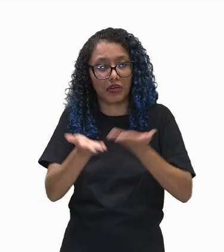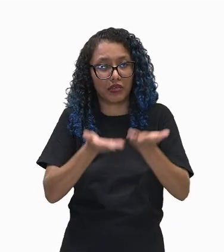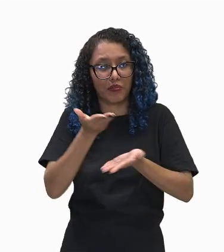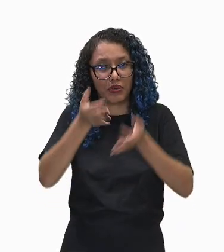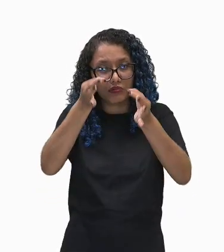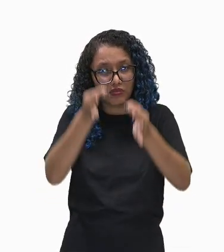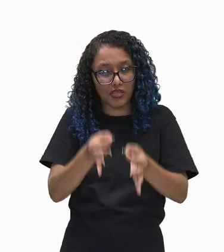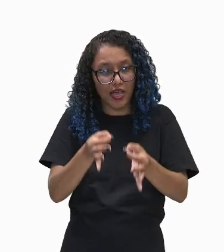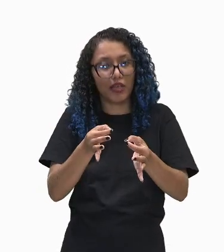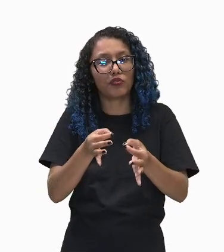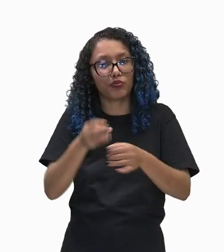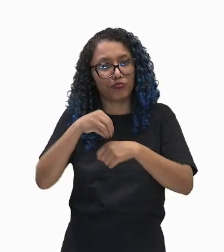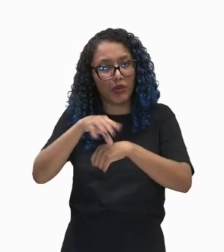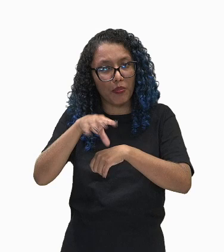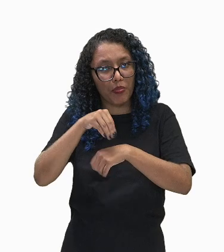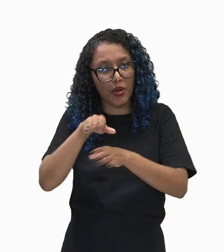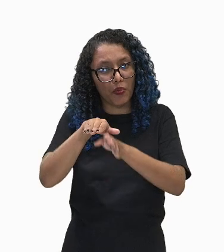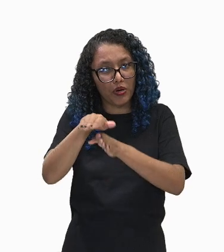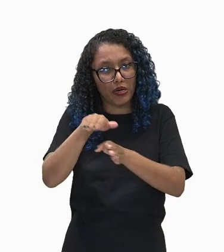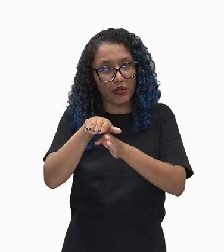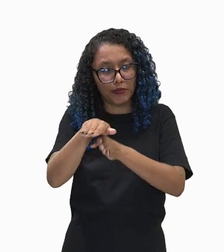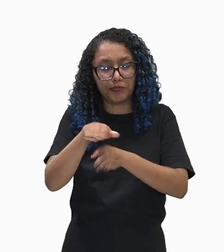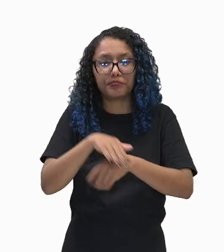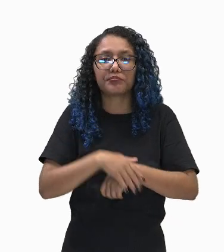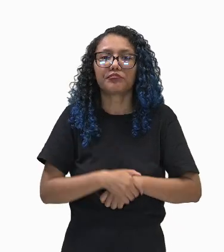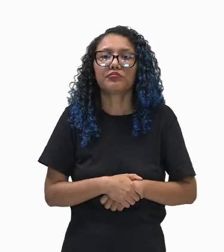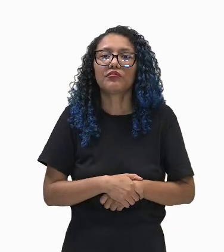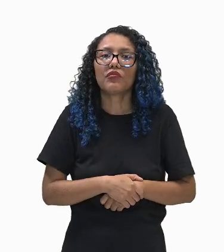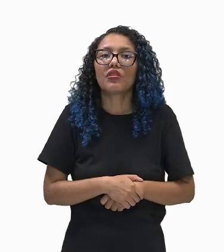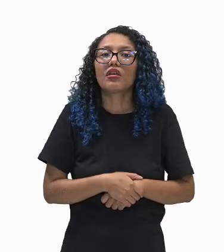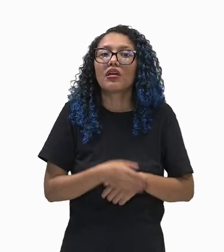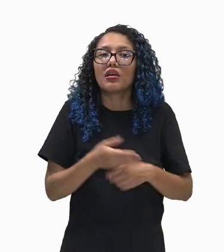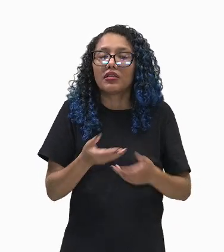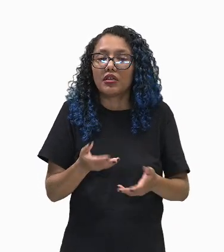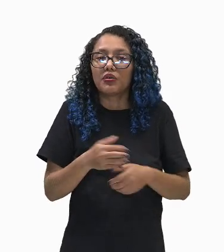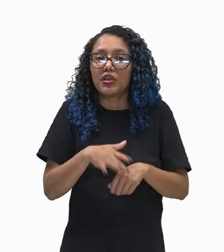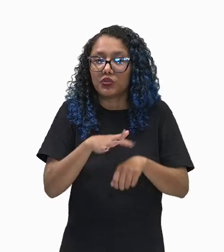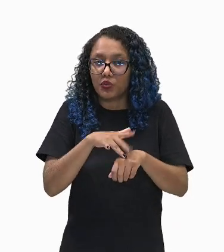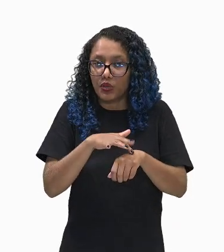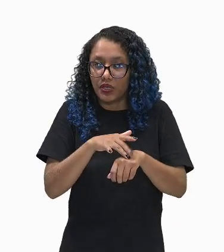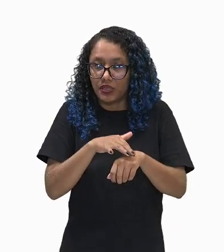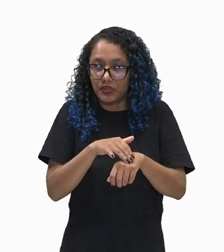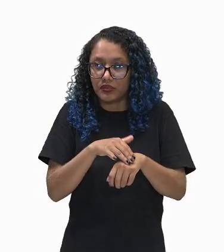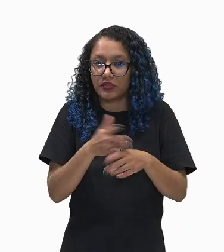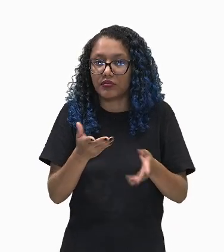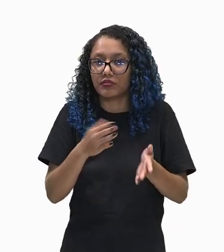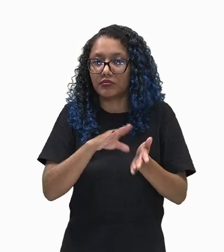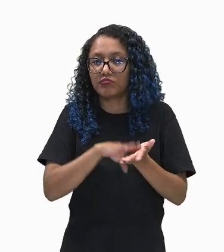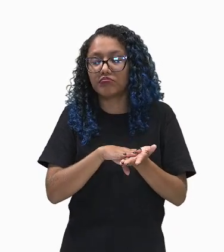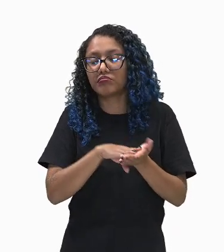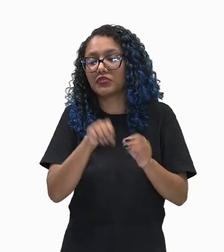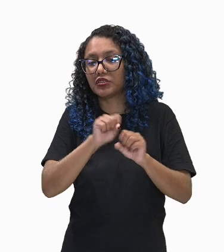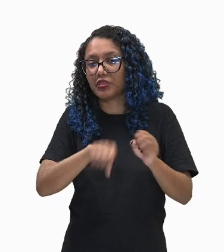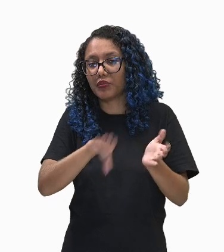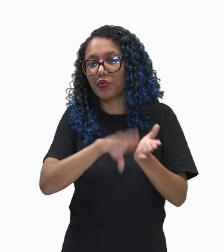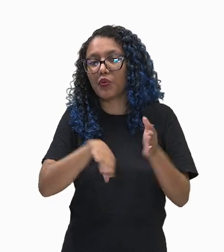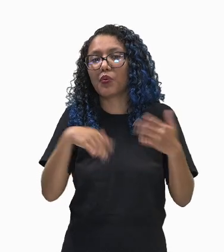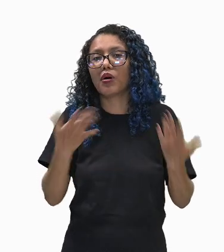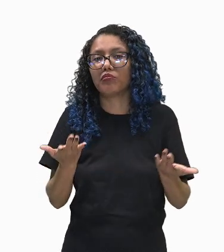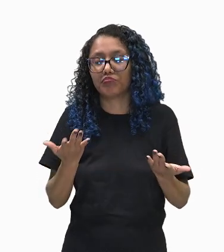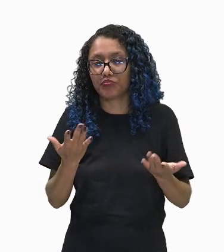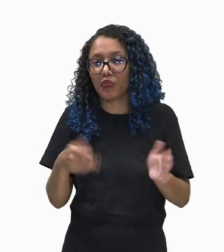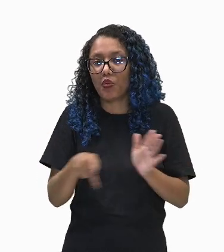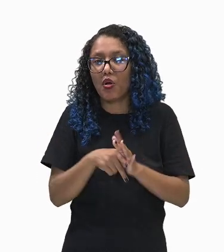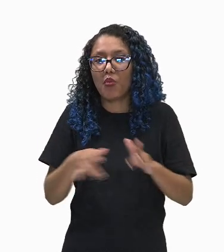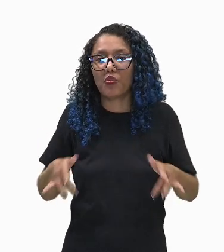Então, as doenças que vão estar relacionadas ao sistema excretor são doenças renais, são